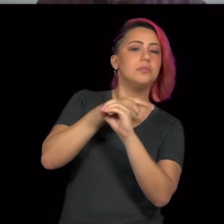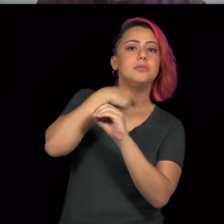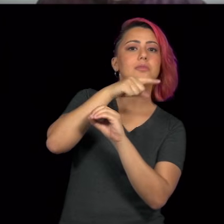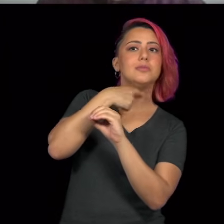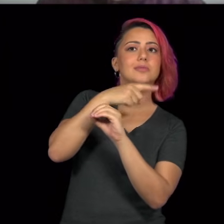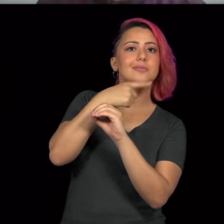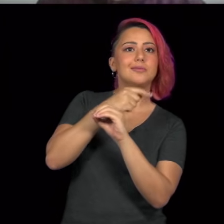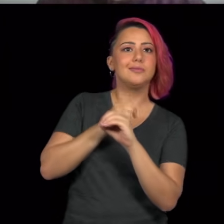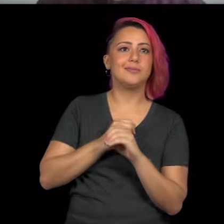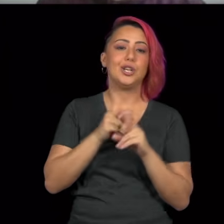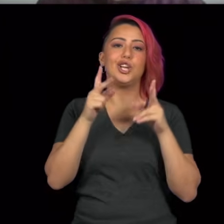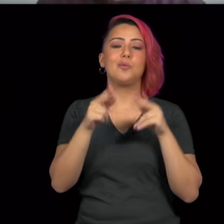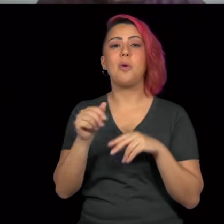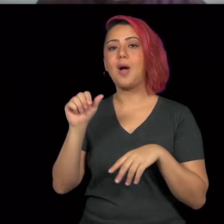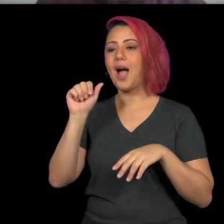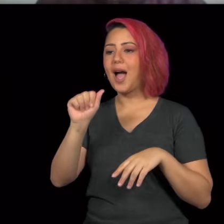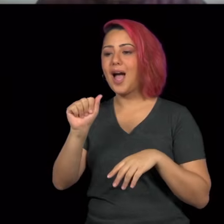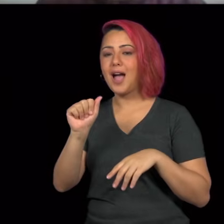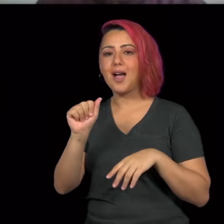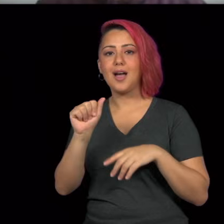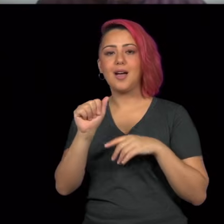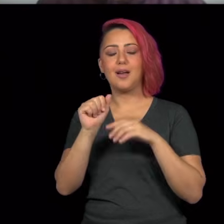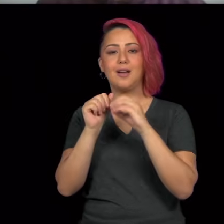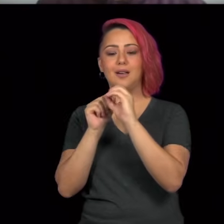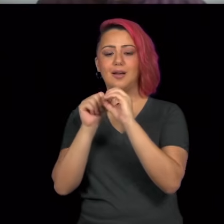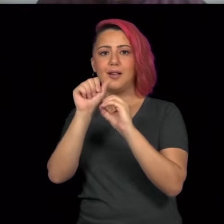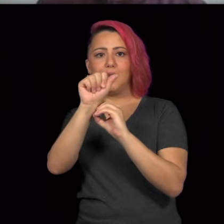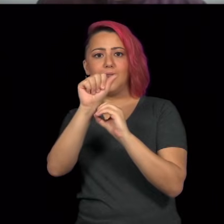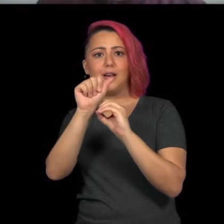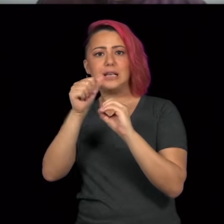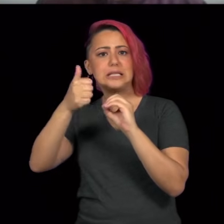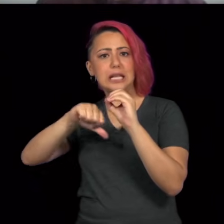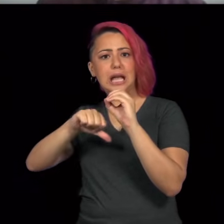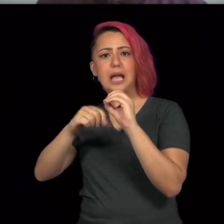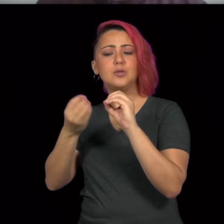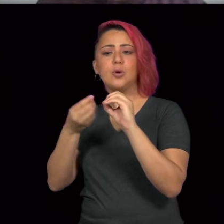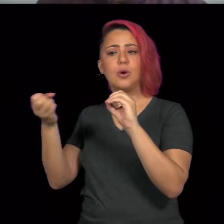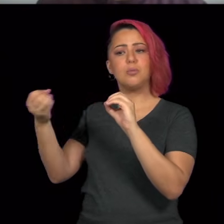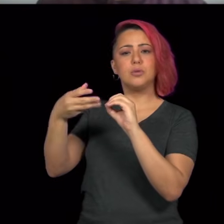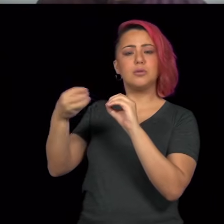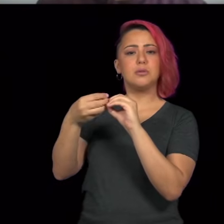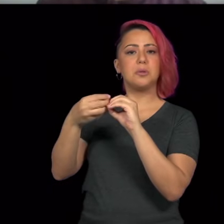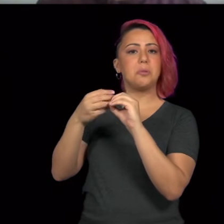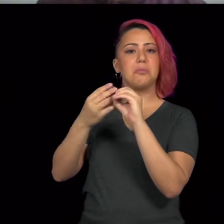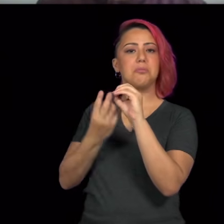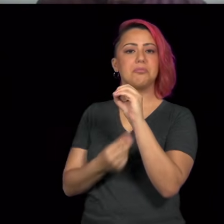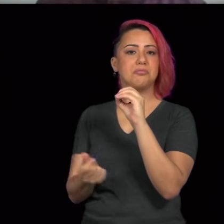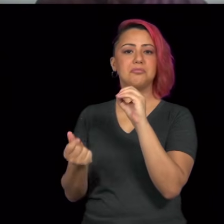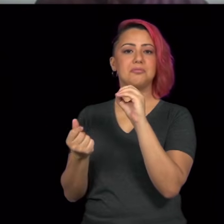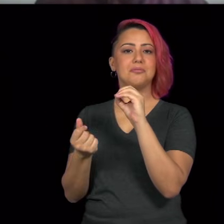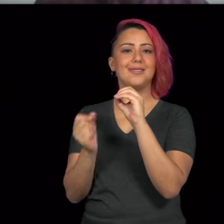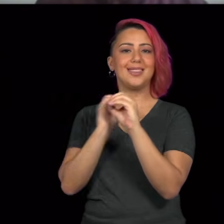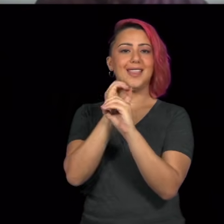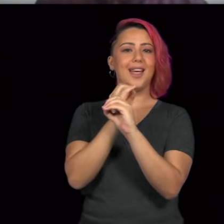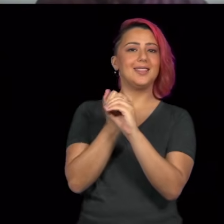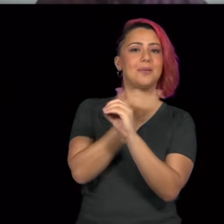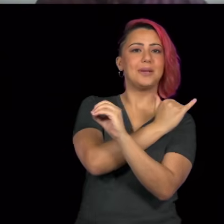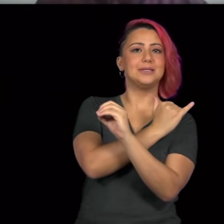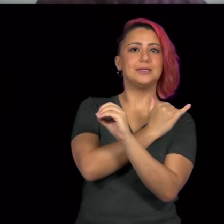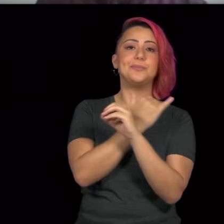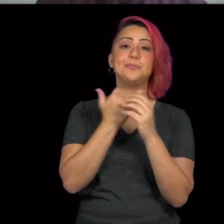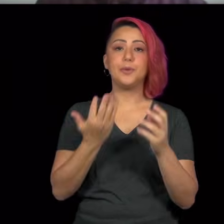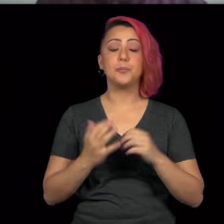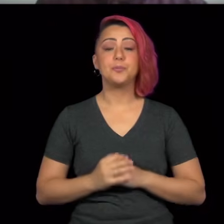não vamos ter a passagem da corrente. E se ambos estiverem desligados, nada de corrente. Bom,